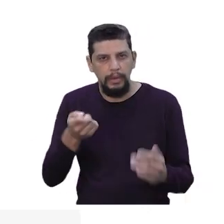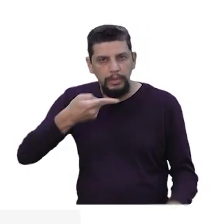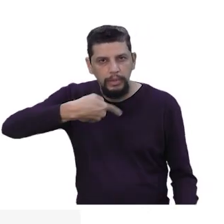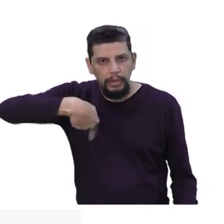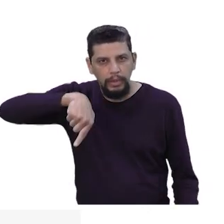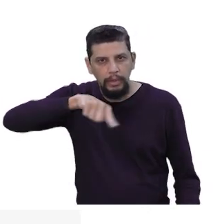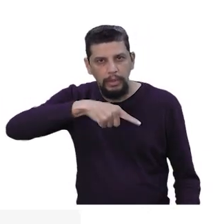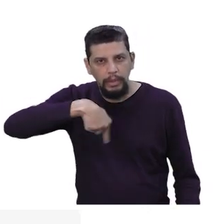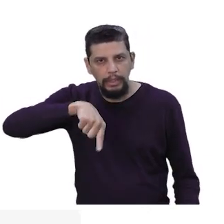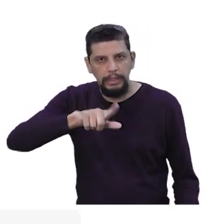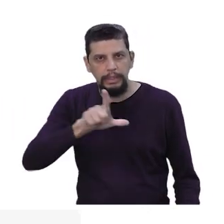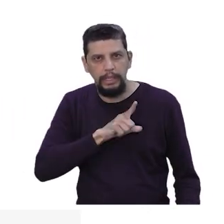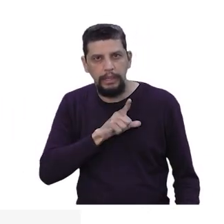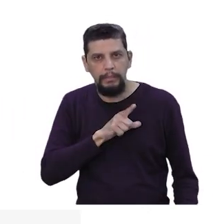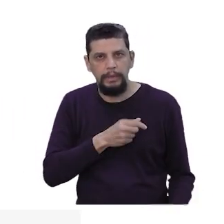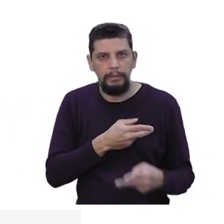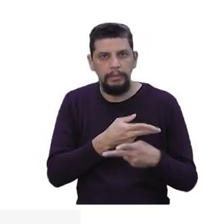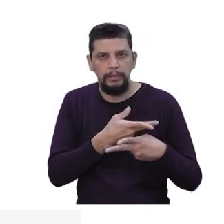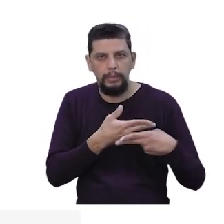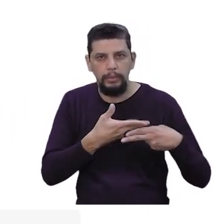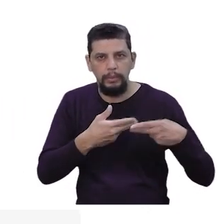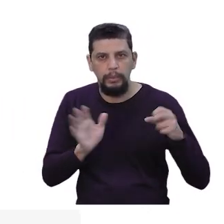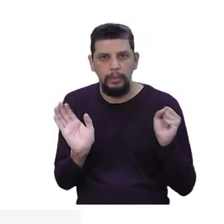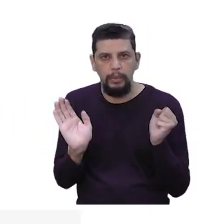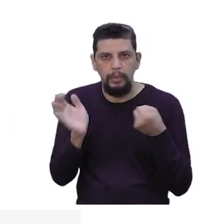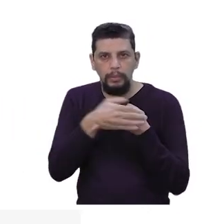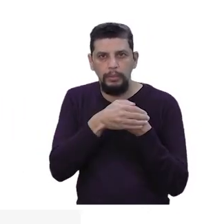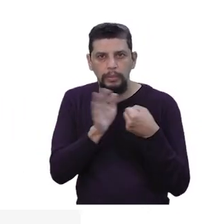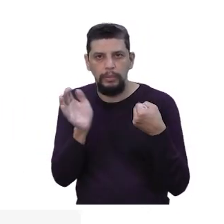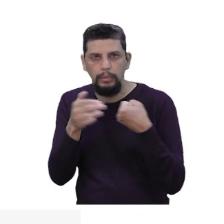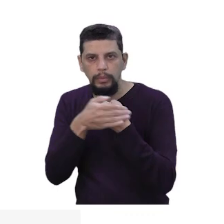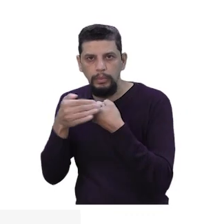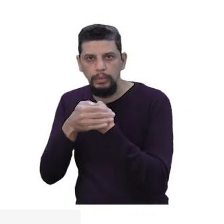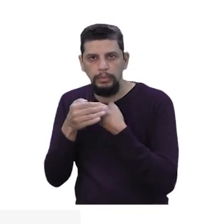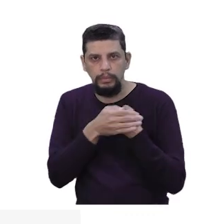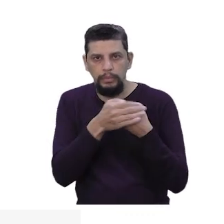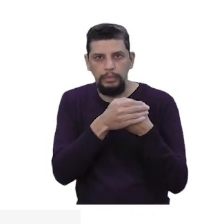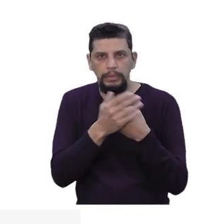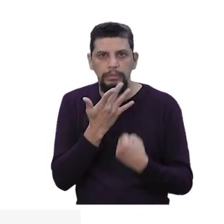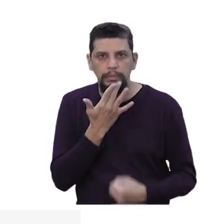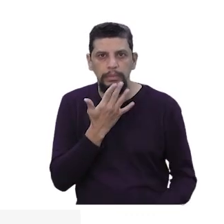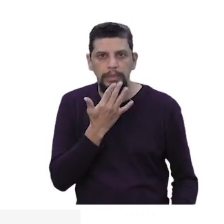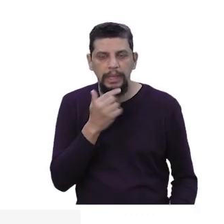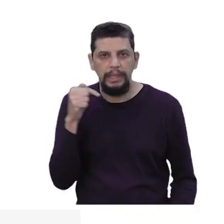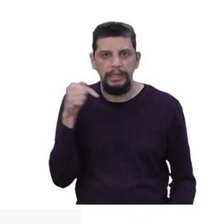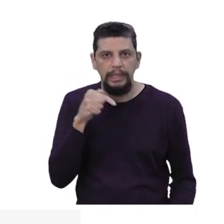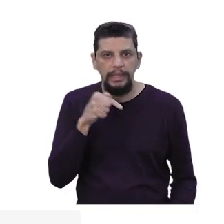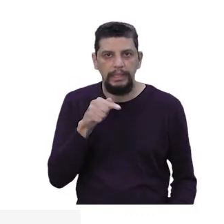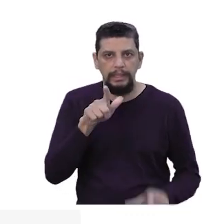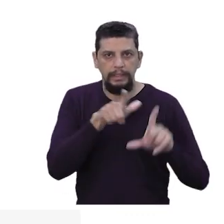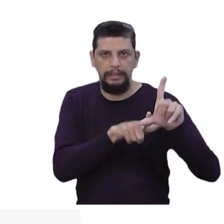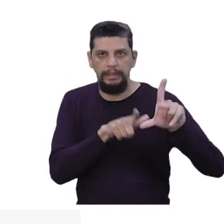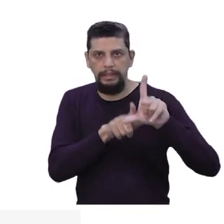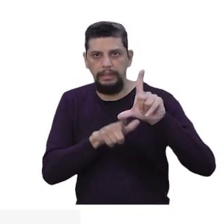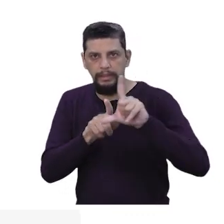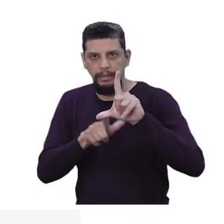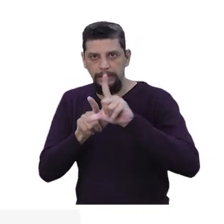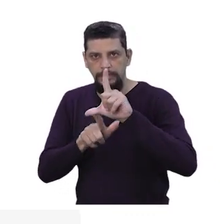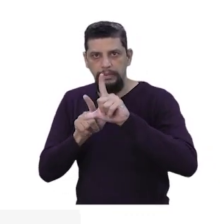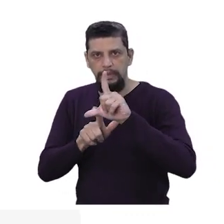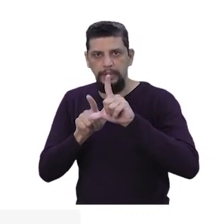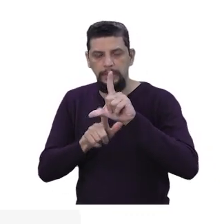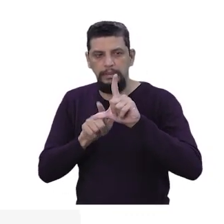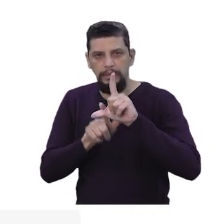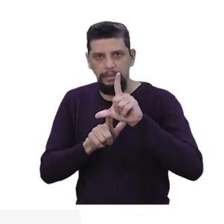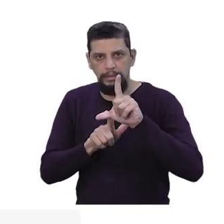Agora nós temos algo escondido ali naquele quadro de cores. E nessas letras que estão ali,